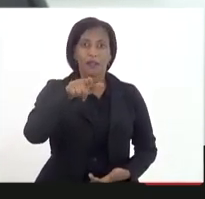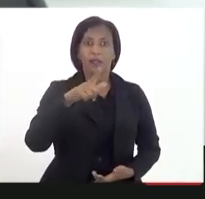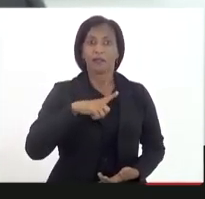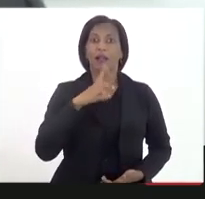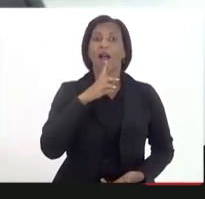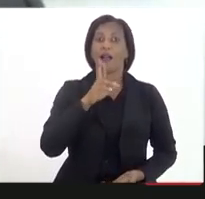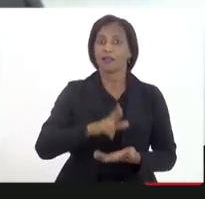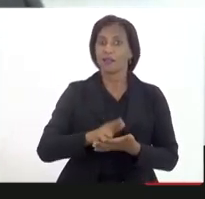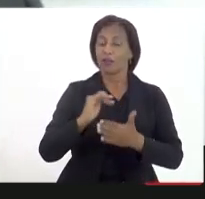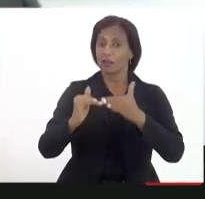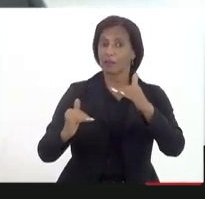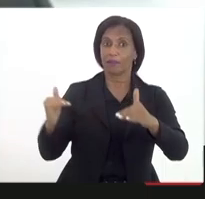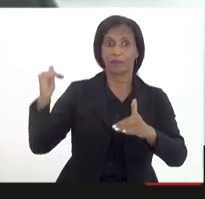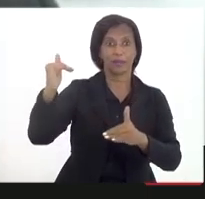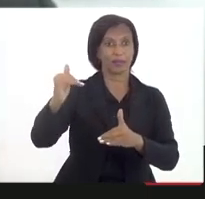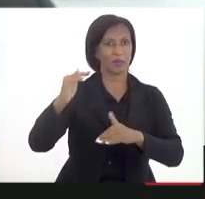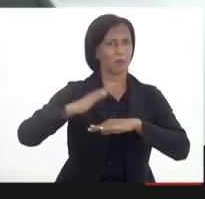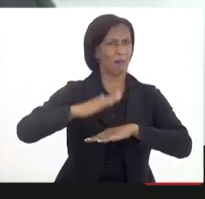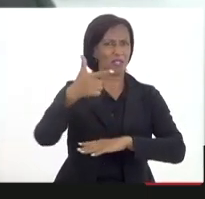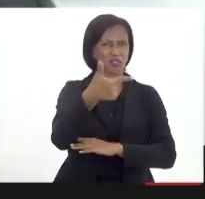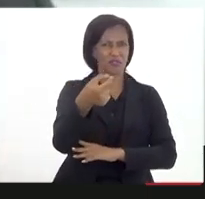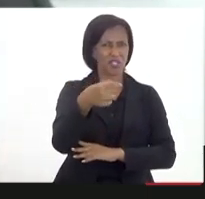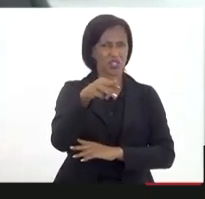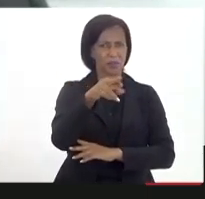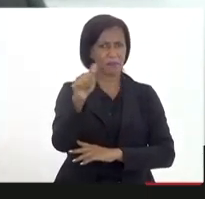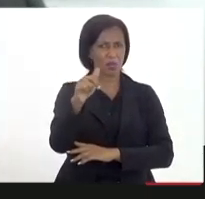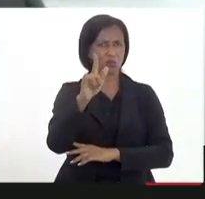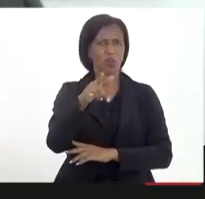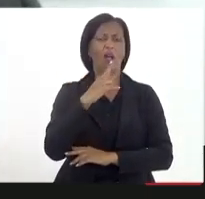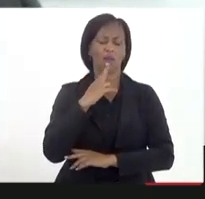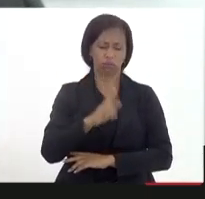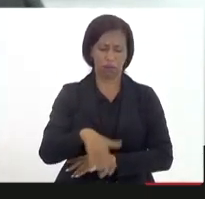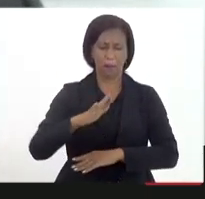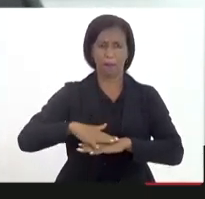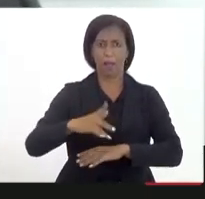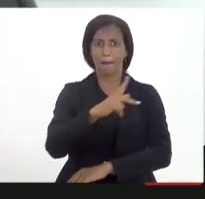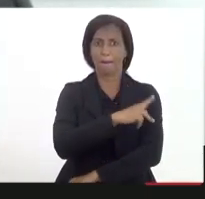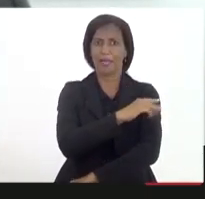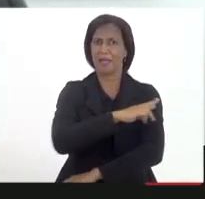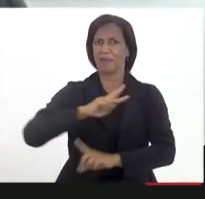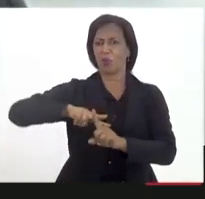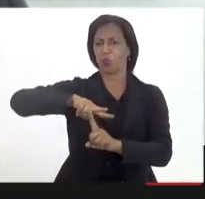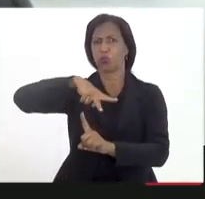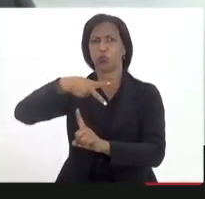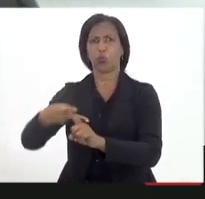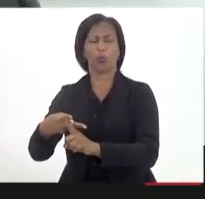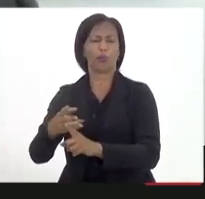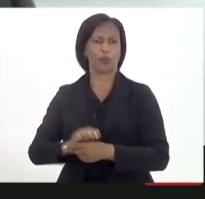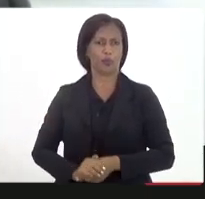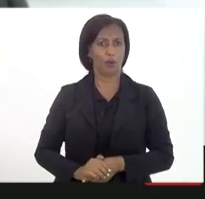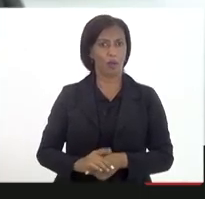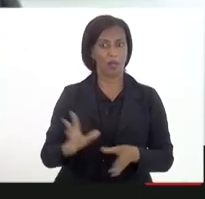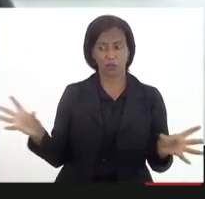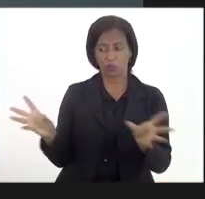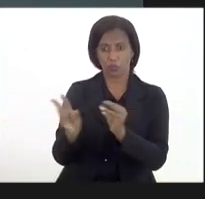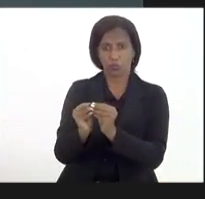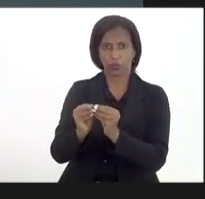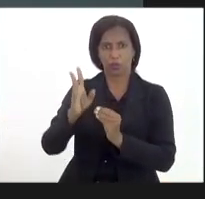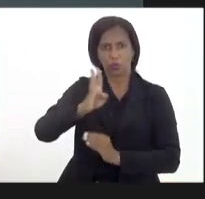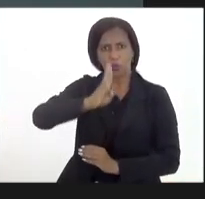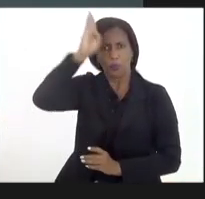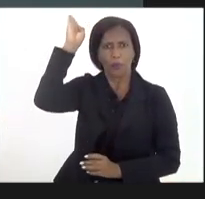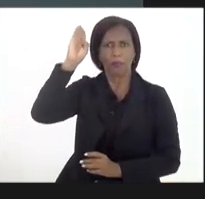mas já ultrapassamos em muitos 20 mil homens é só na Polícia Militar tem mais Além disso assim como a junção do Corpo de